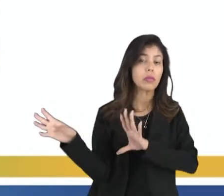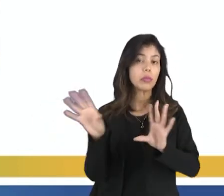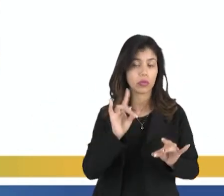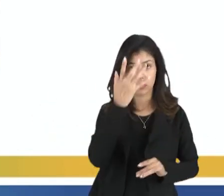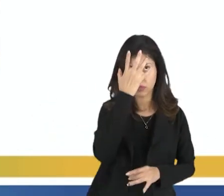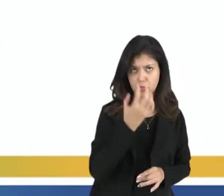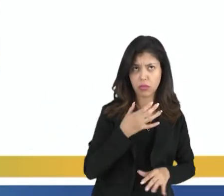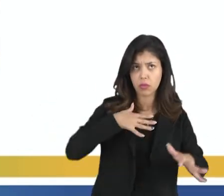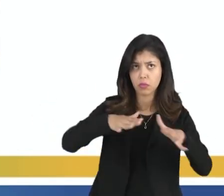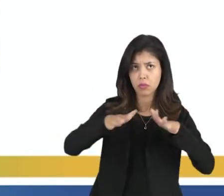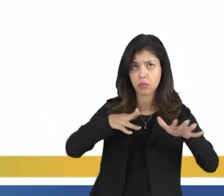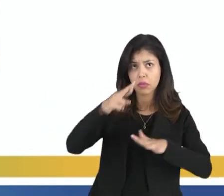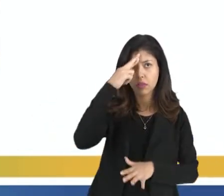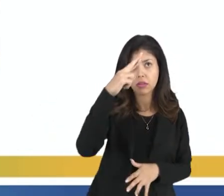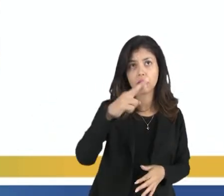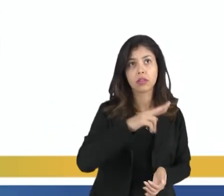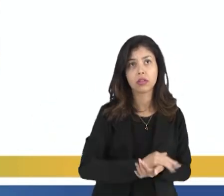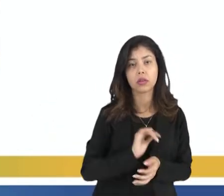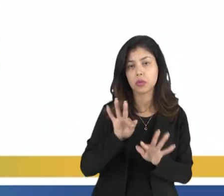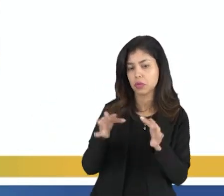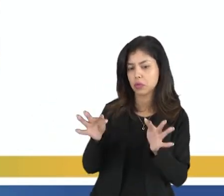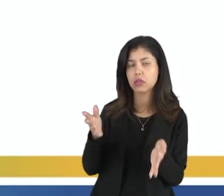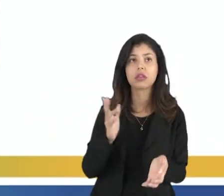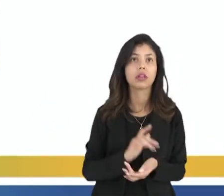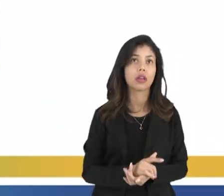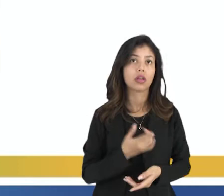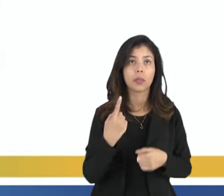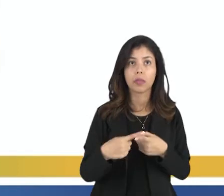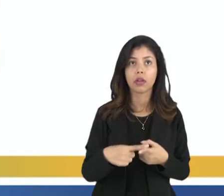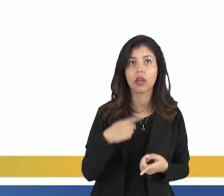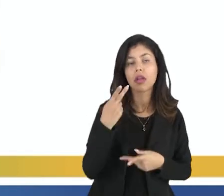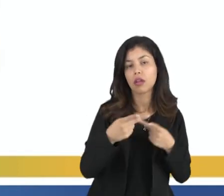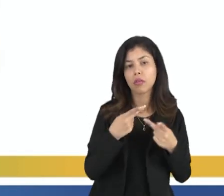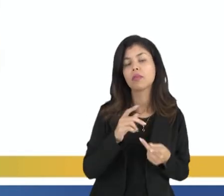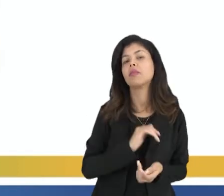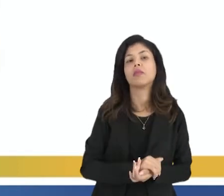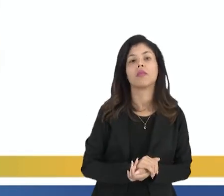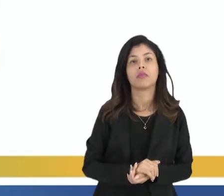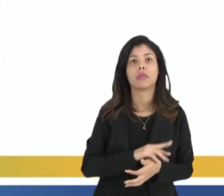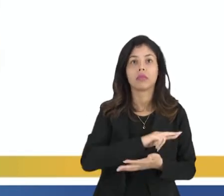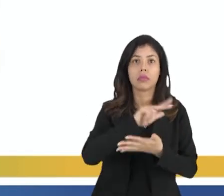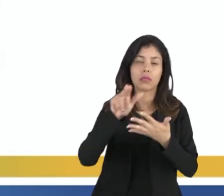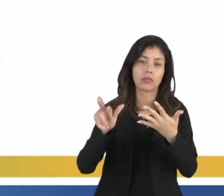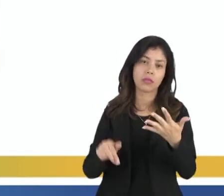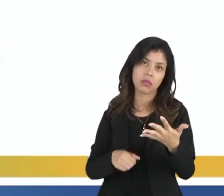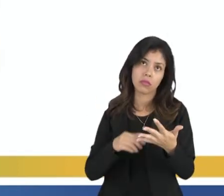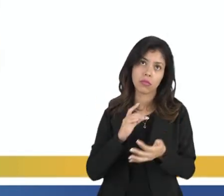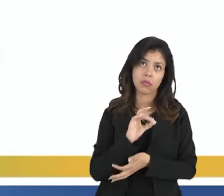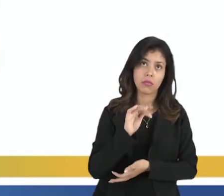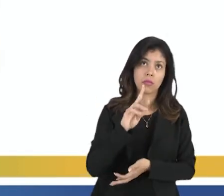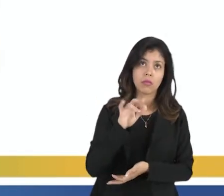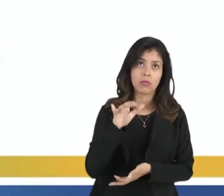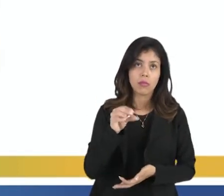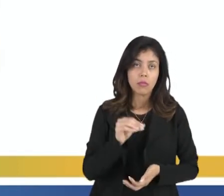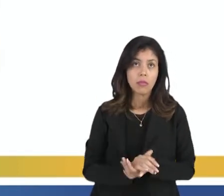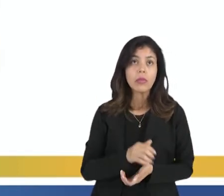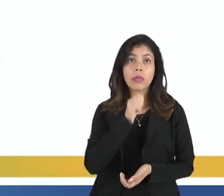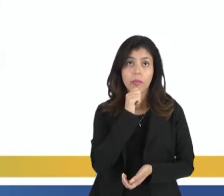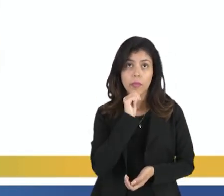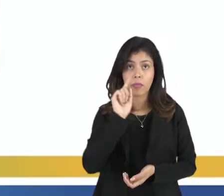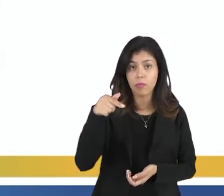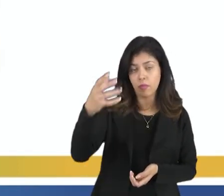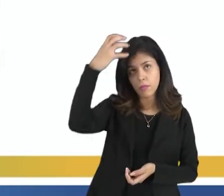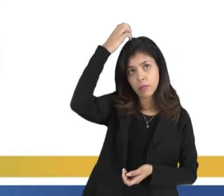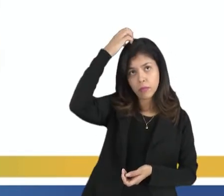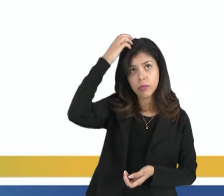levaria a sério o movimento liderado por um simples alferes, né, porque, como eu disse, ele tinha vários ofícios. Além disso, a